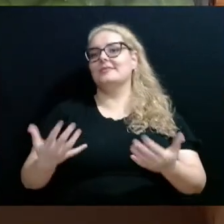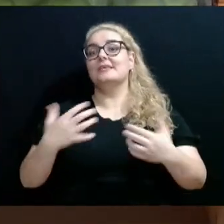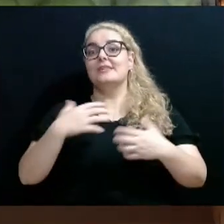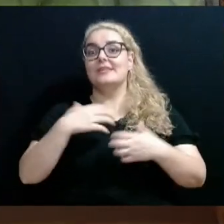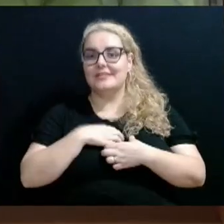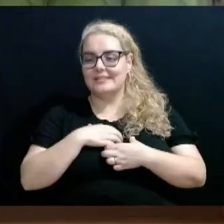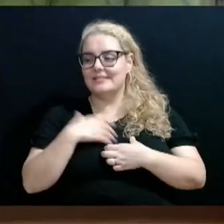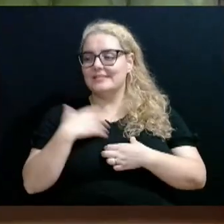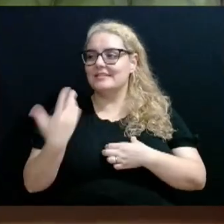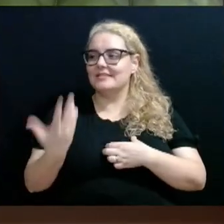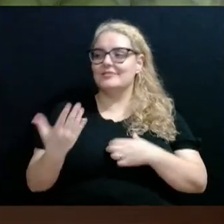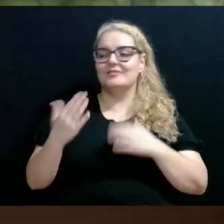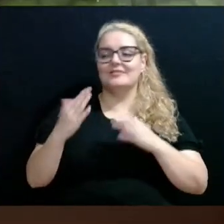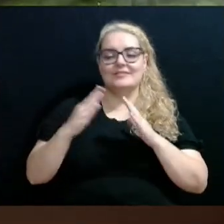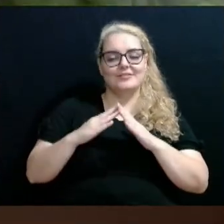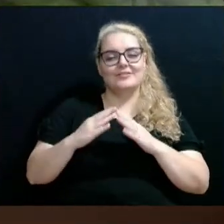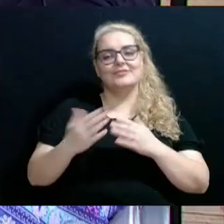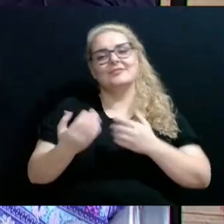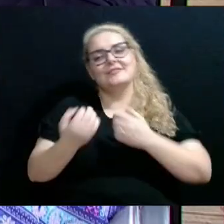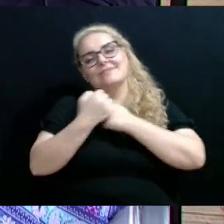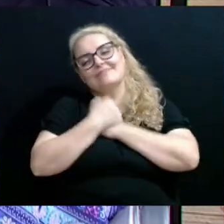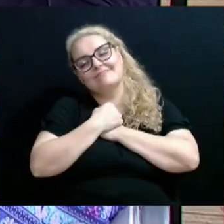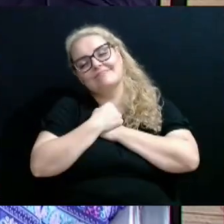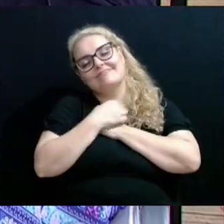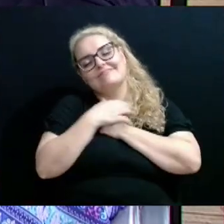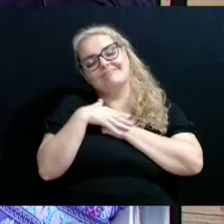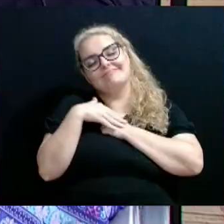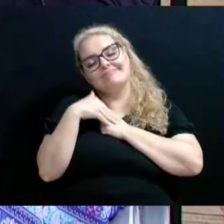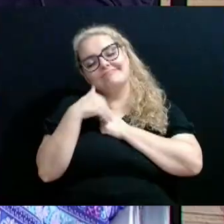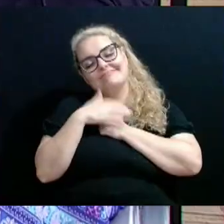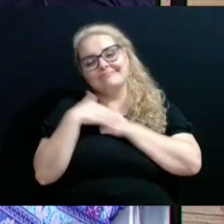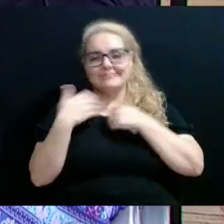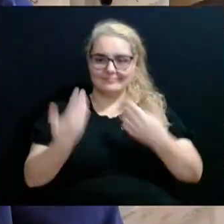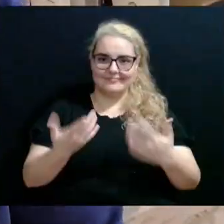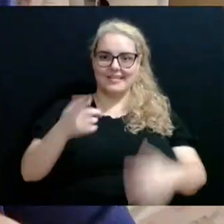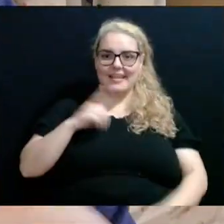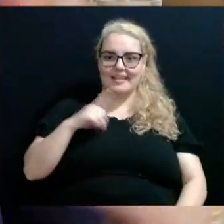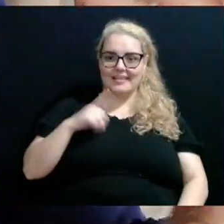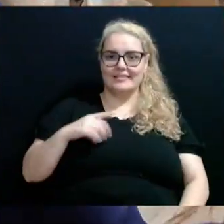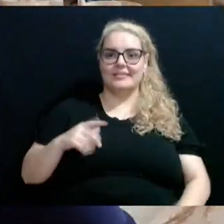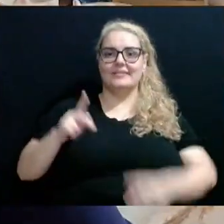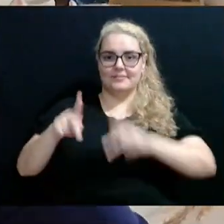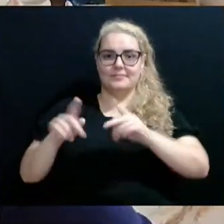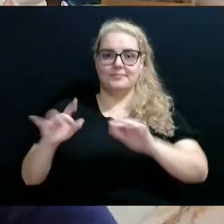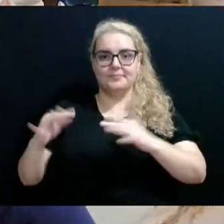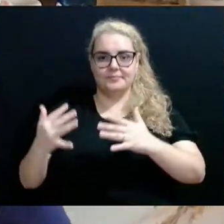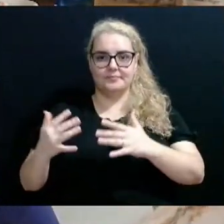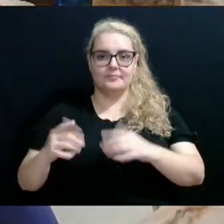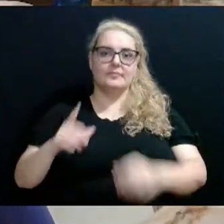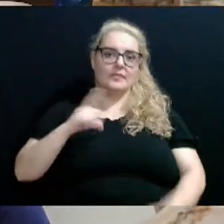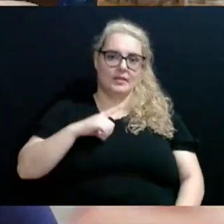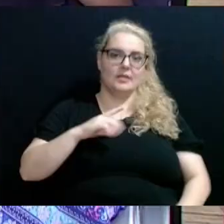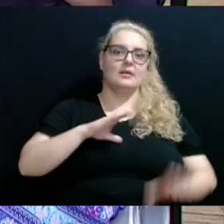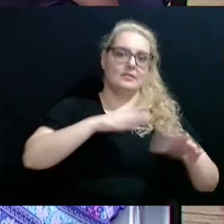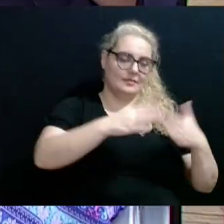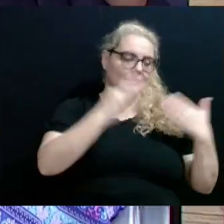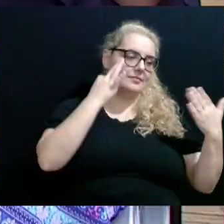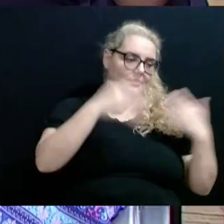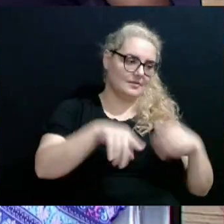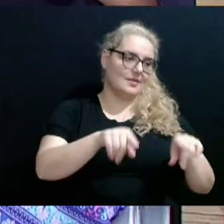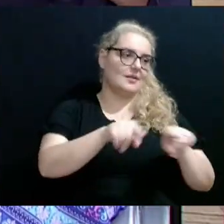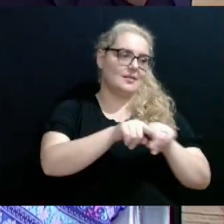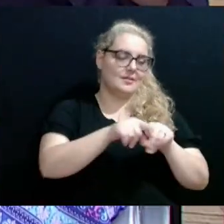de casa, de abraço, né? Então eu tenho esse público e tenho o público terapêutico que está